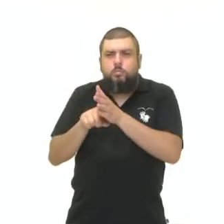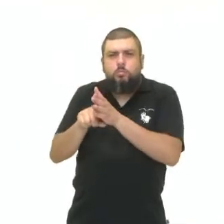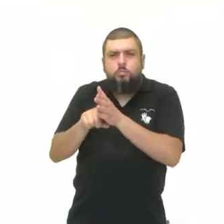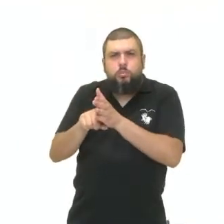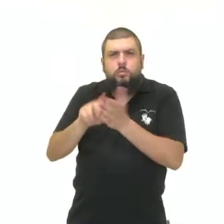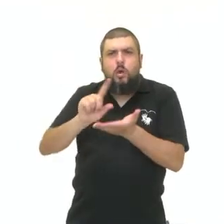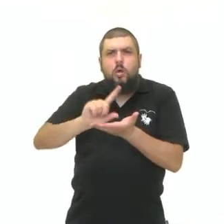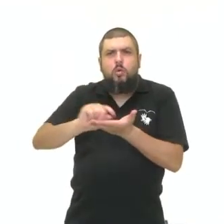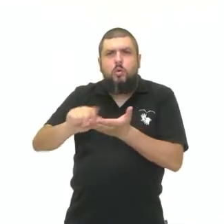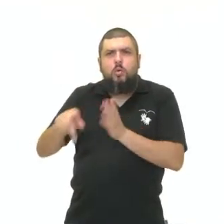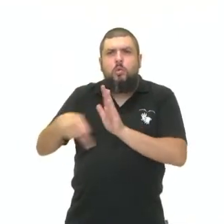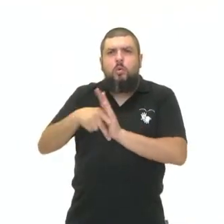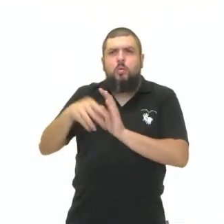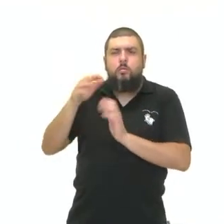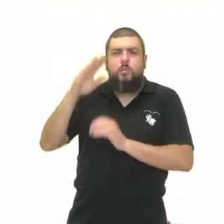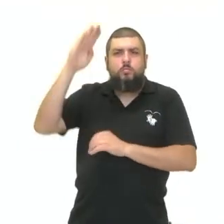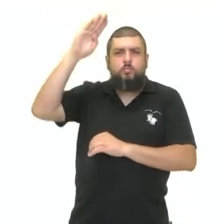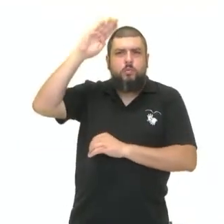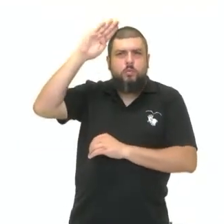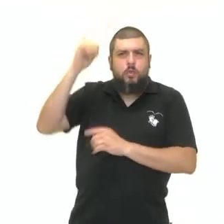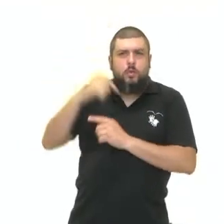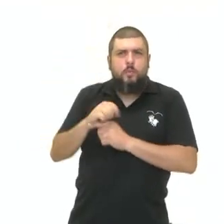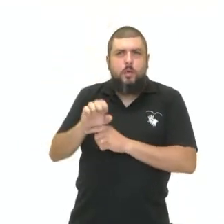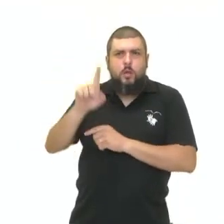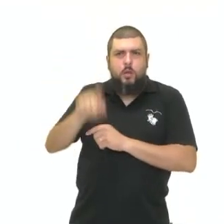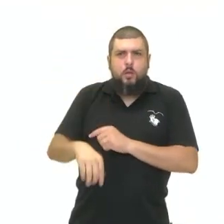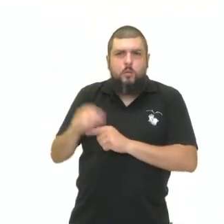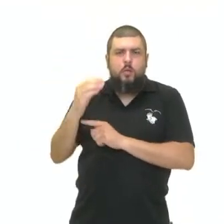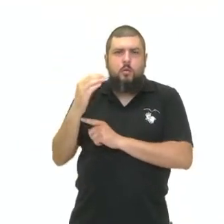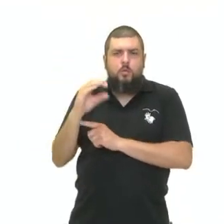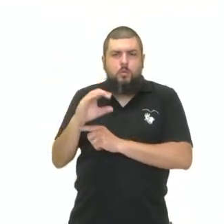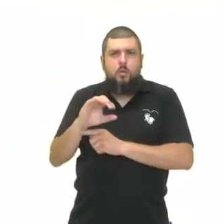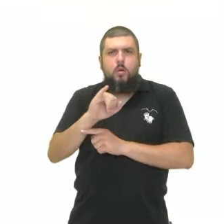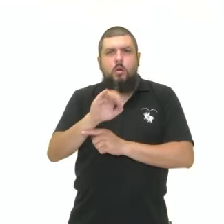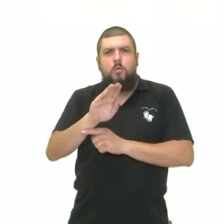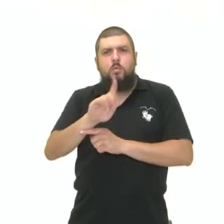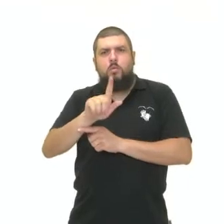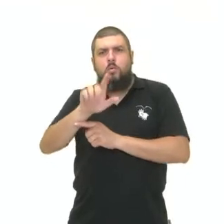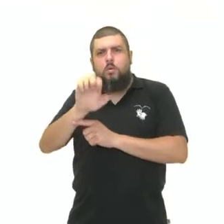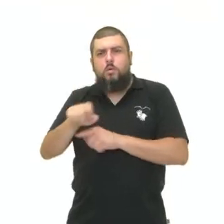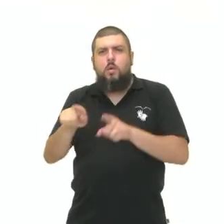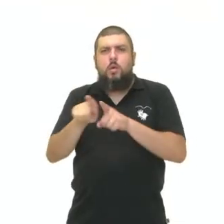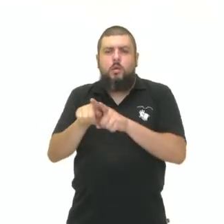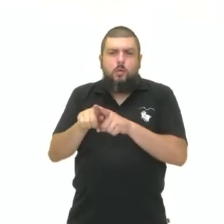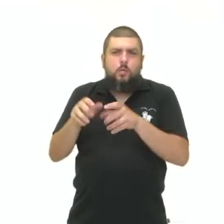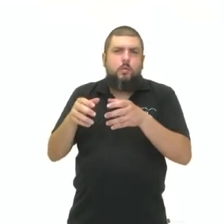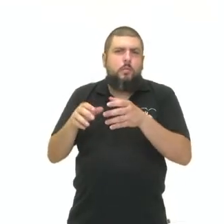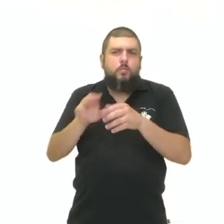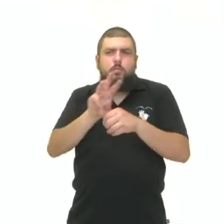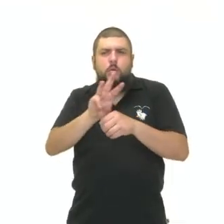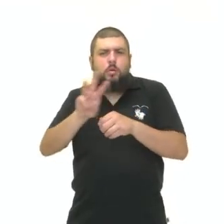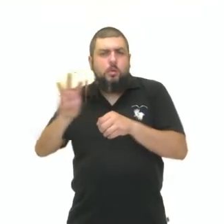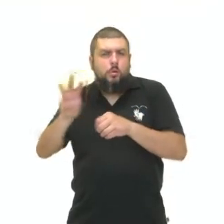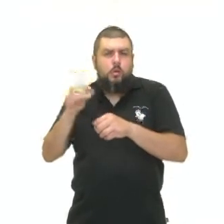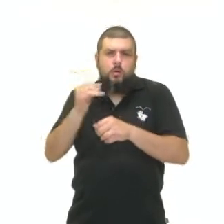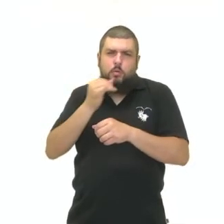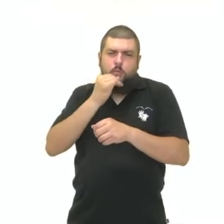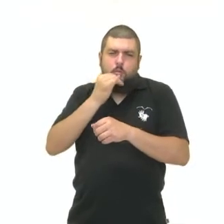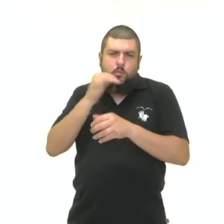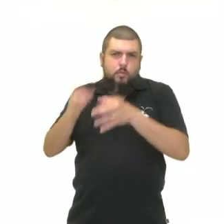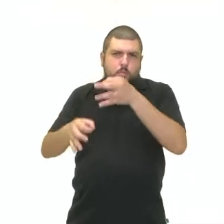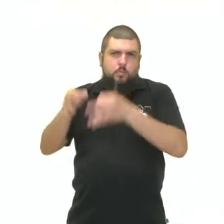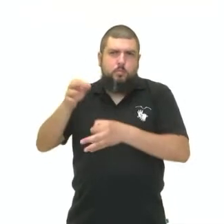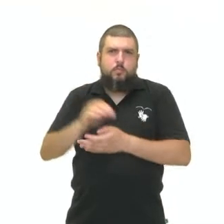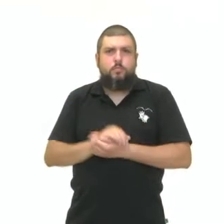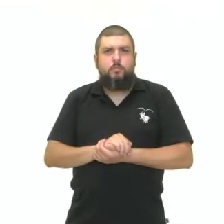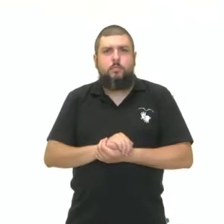acadêmicos, periódicos científicos, IBGE e sites de tribunais eleitorais, por exemplo.